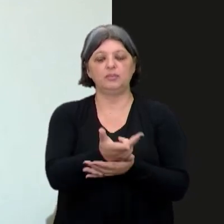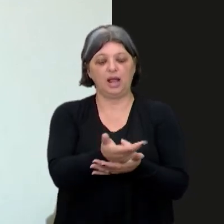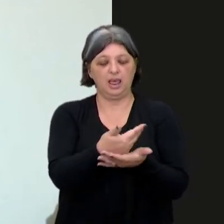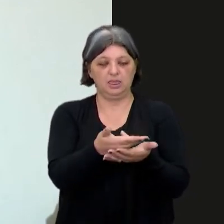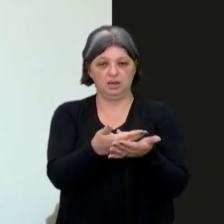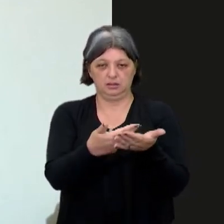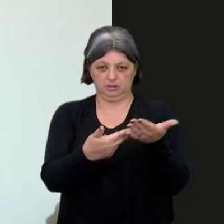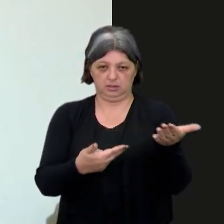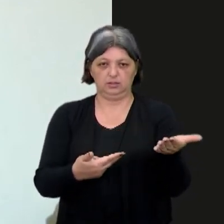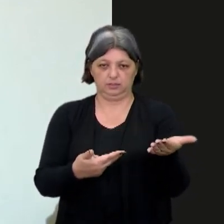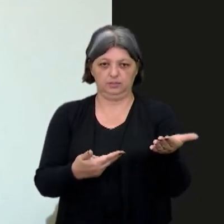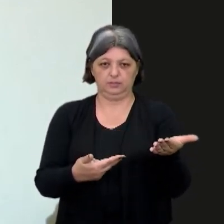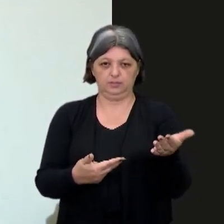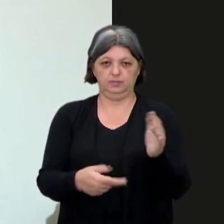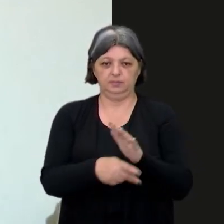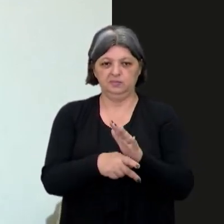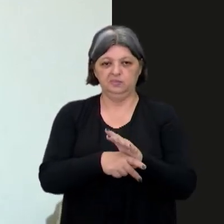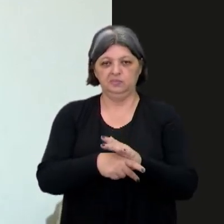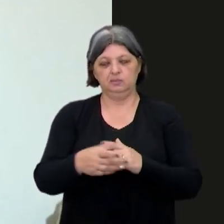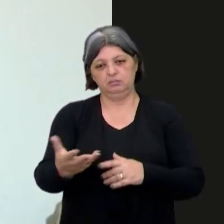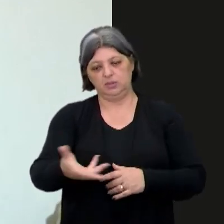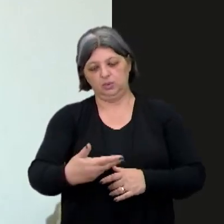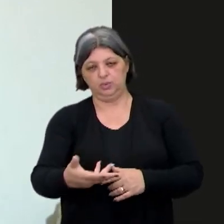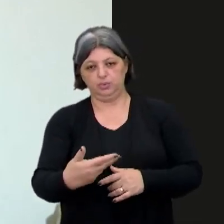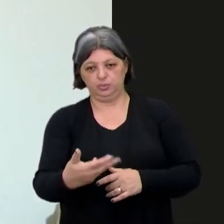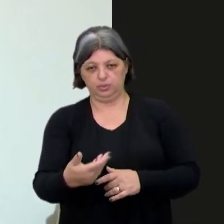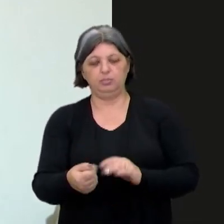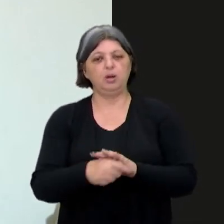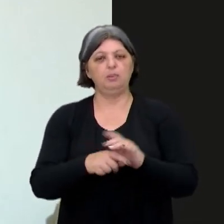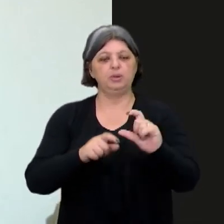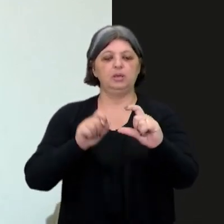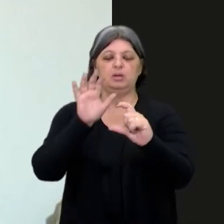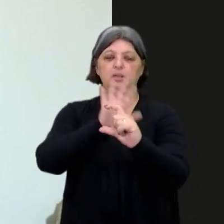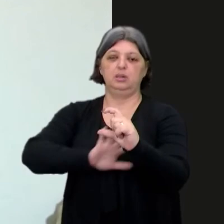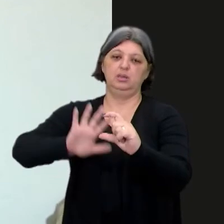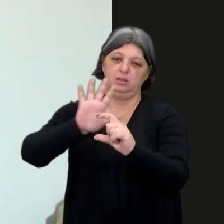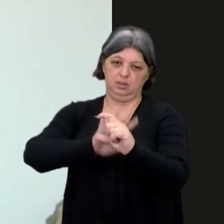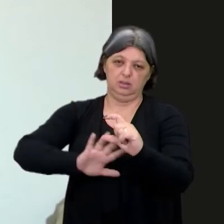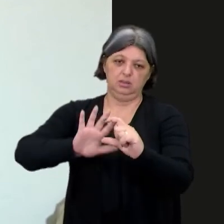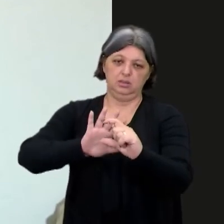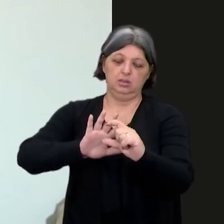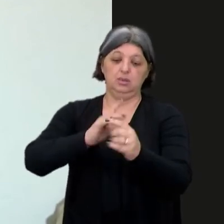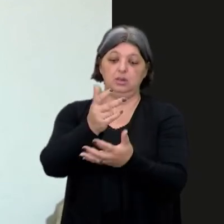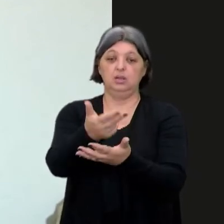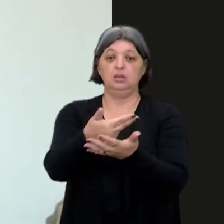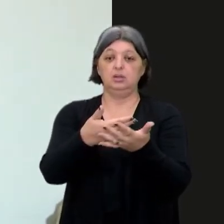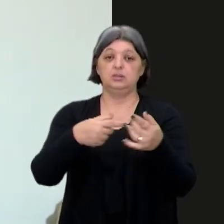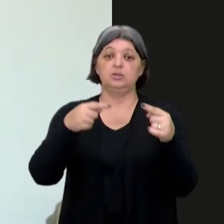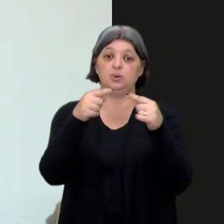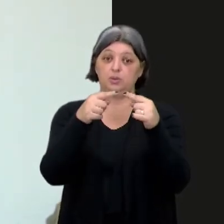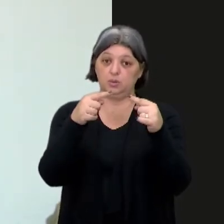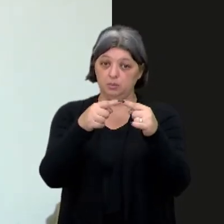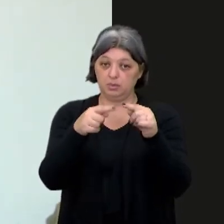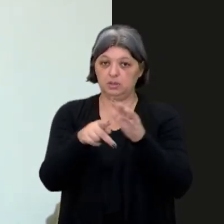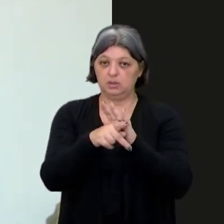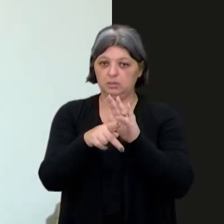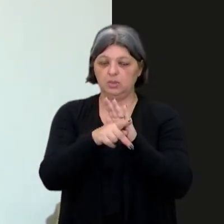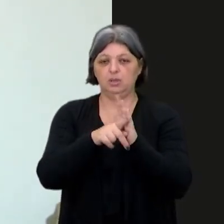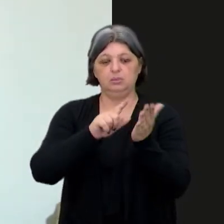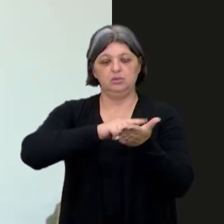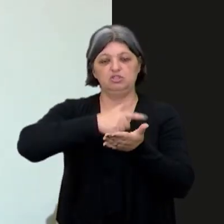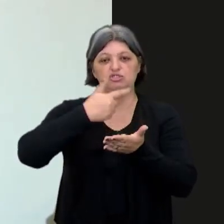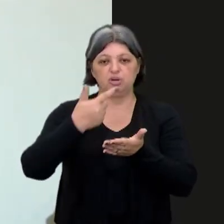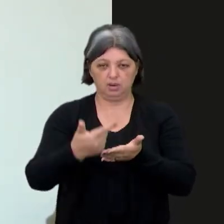eu acho interessante, é o desenho de velocidade, né? O desenho da Charge, ele traz velocidade porque é um desenho que tem a ver com o ambiente de redação de jornal, horário